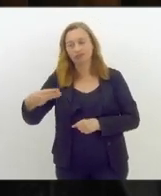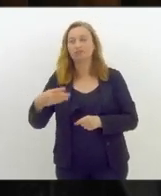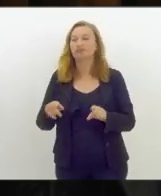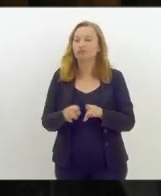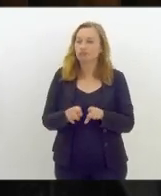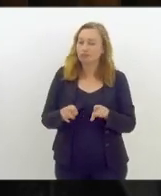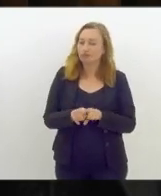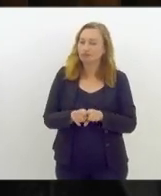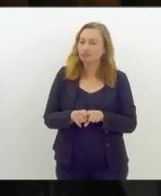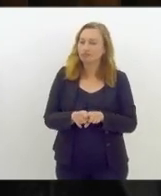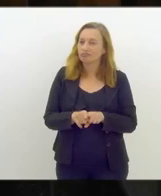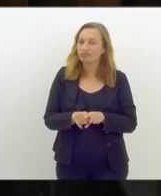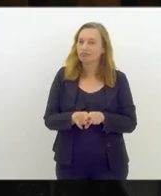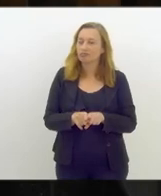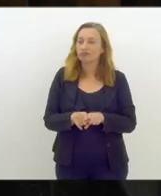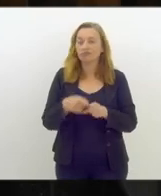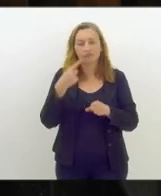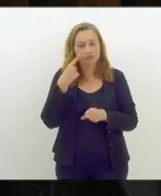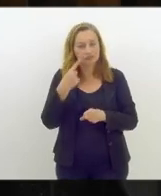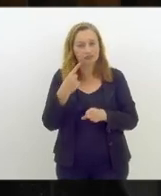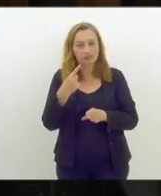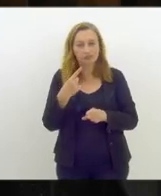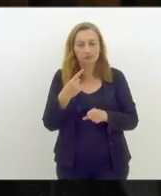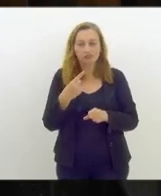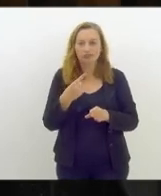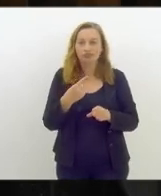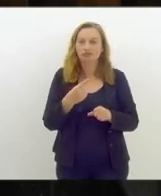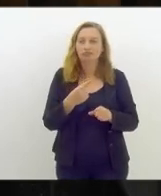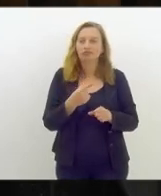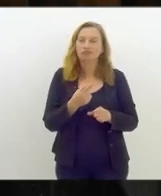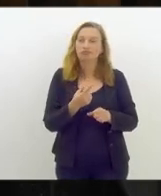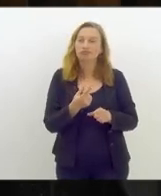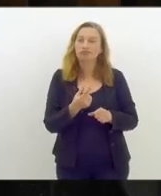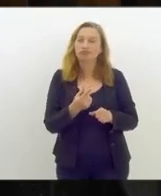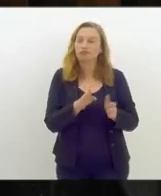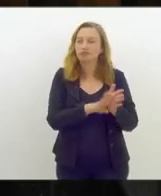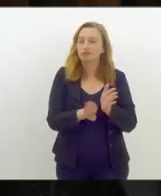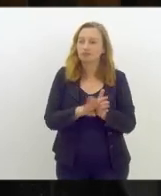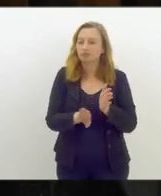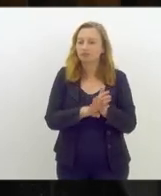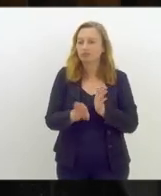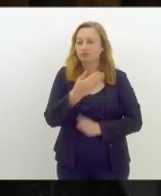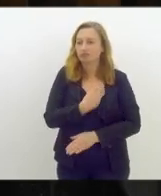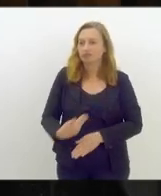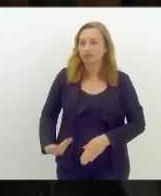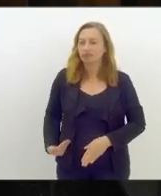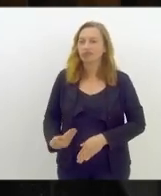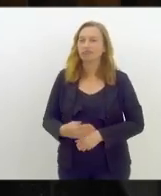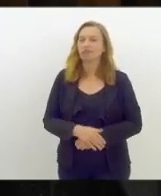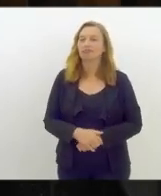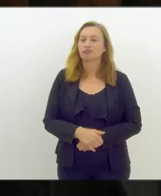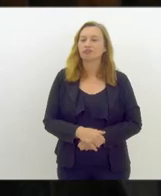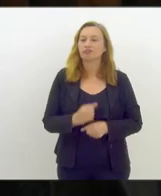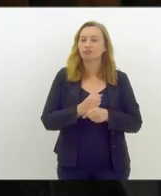ainda temos que apreciar as contas de gestão do governador de